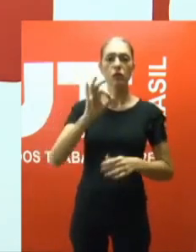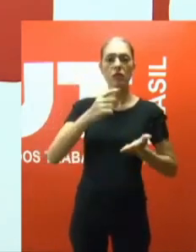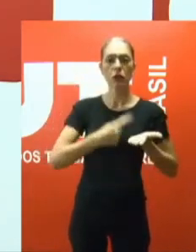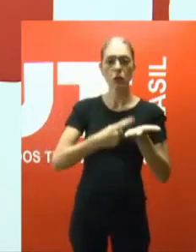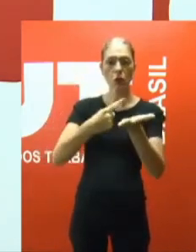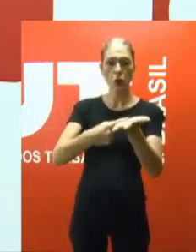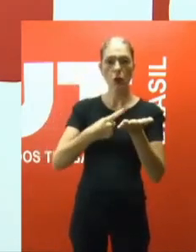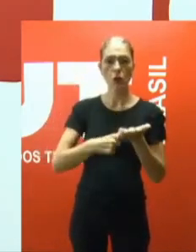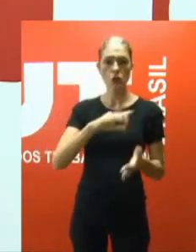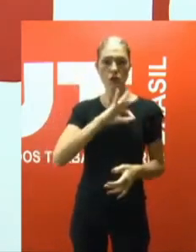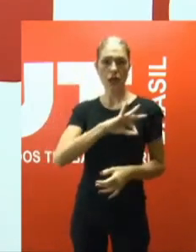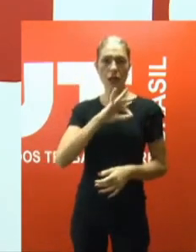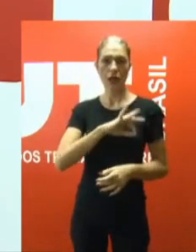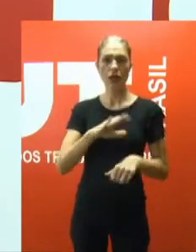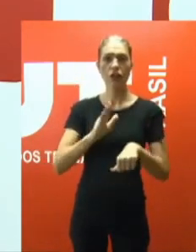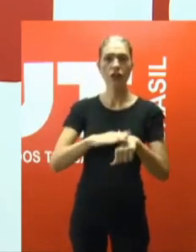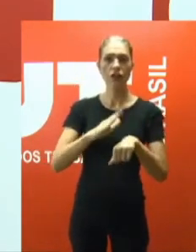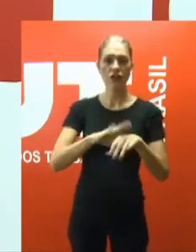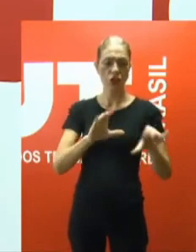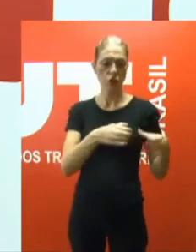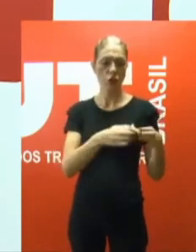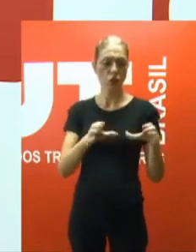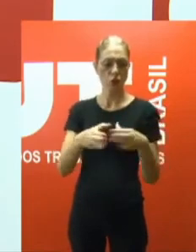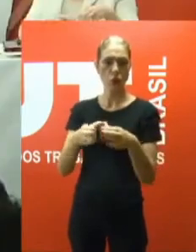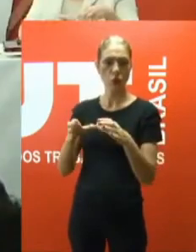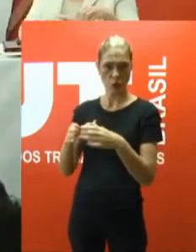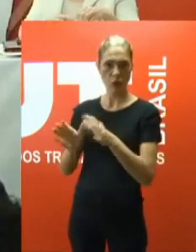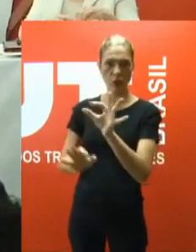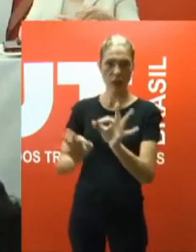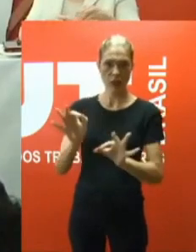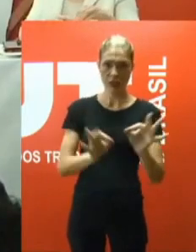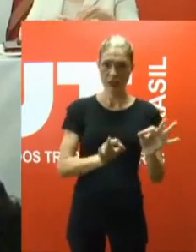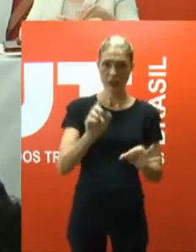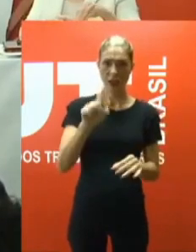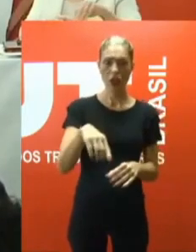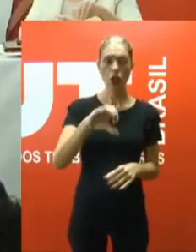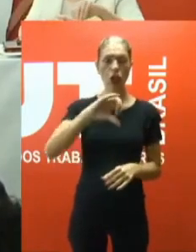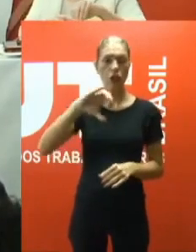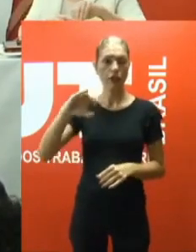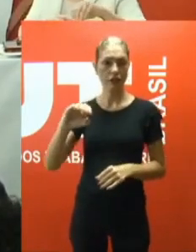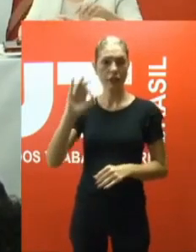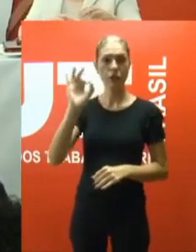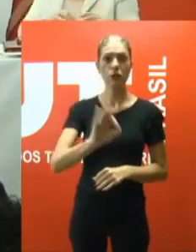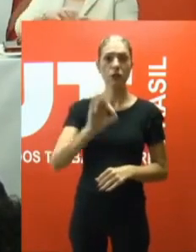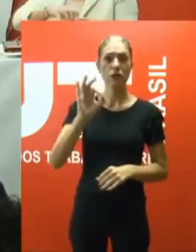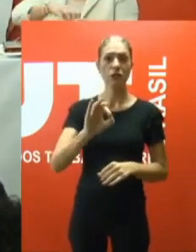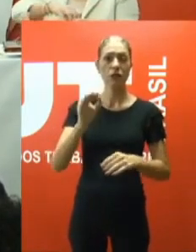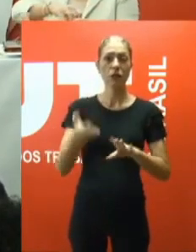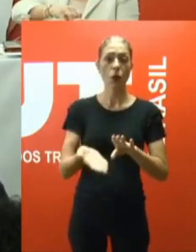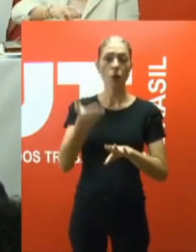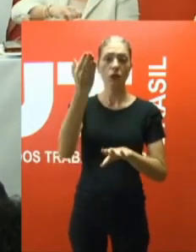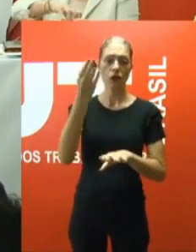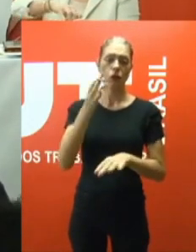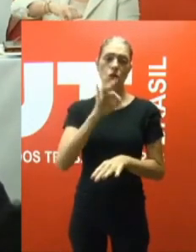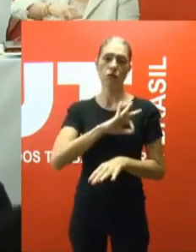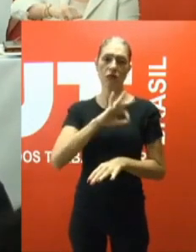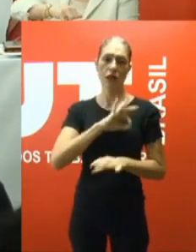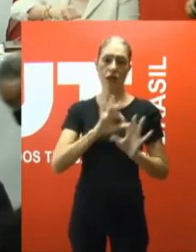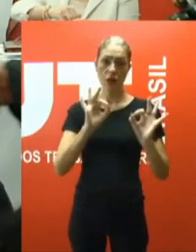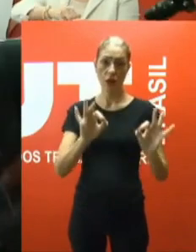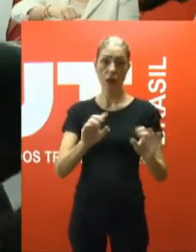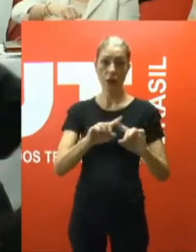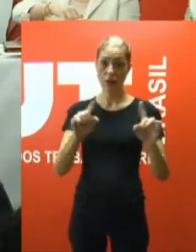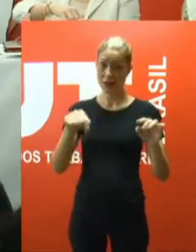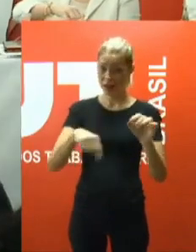salariais feitos com as categorias organizadas eram 90% com aumento real de salário. Esse